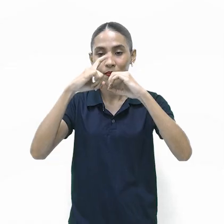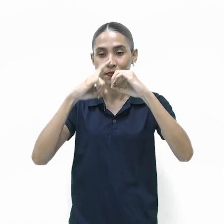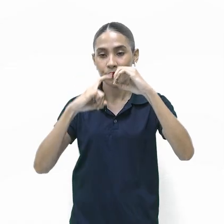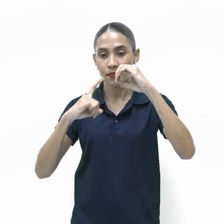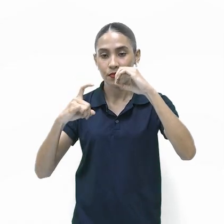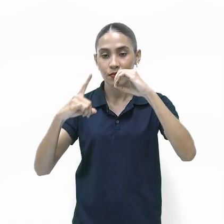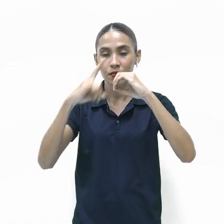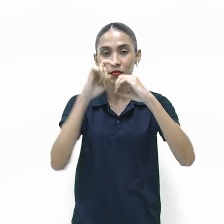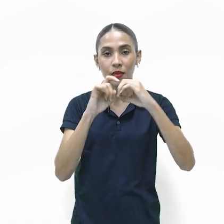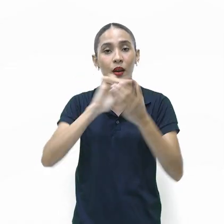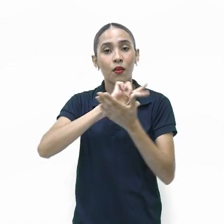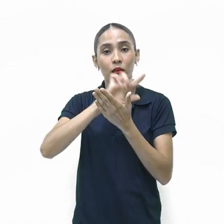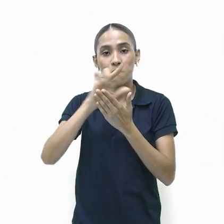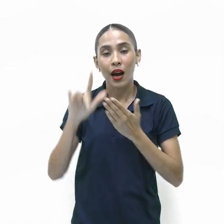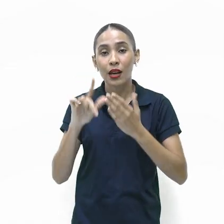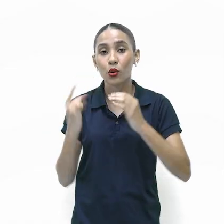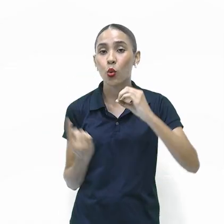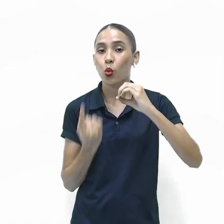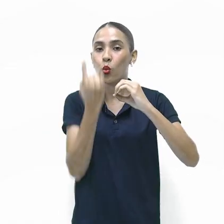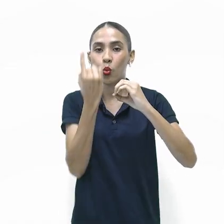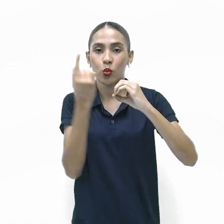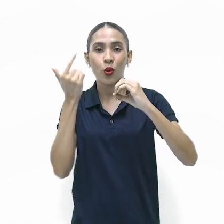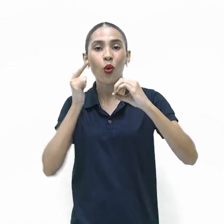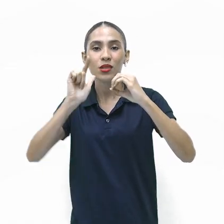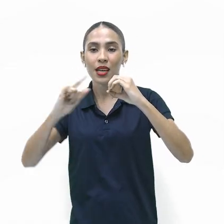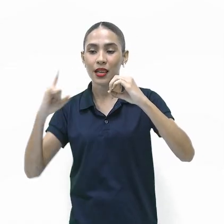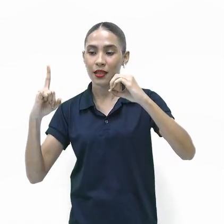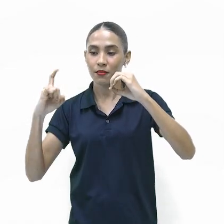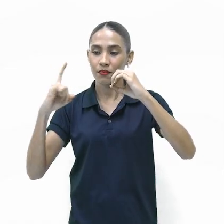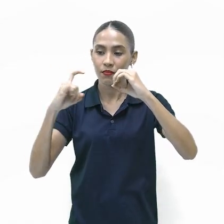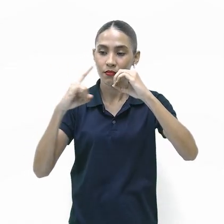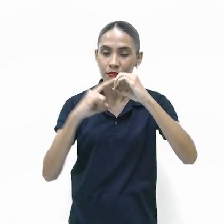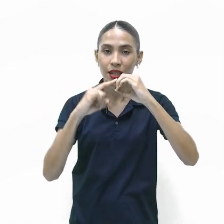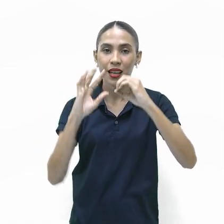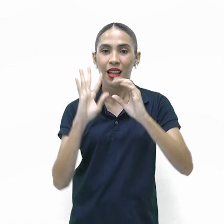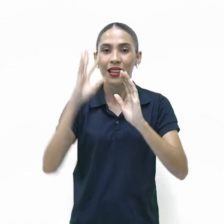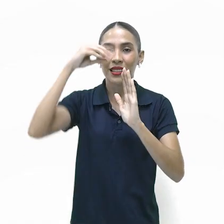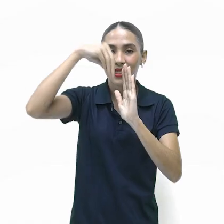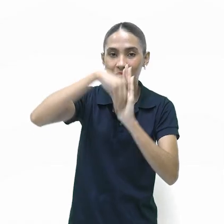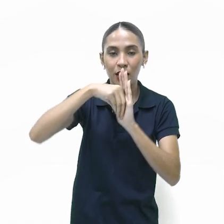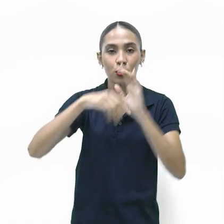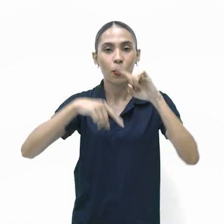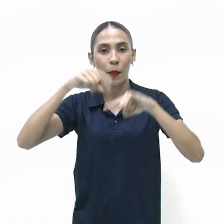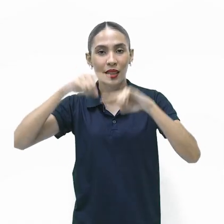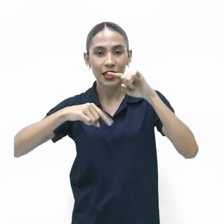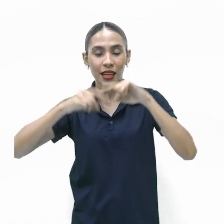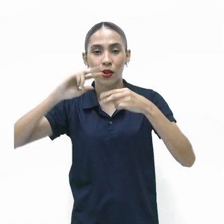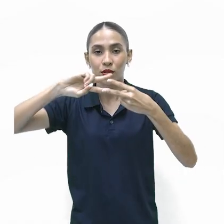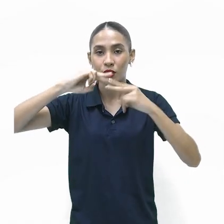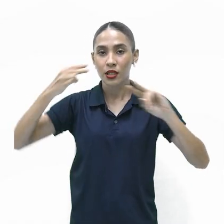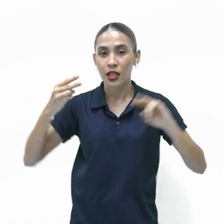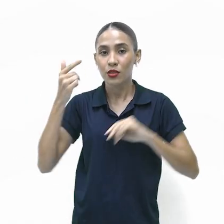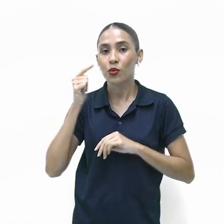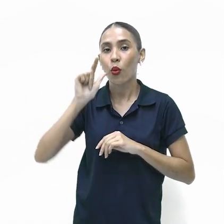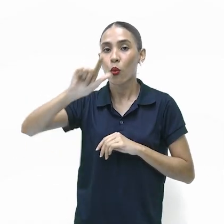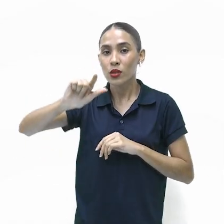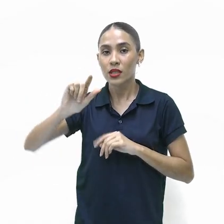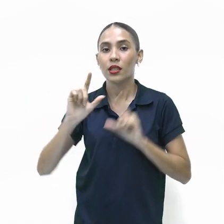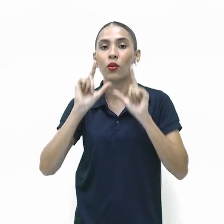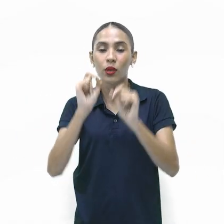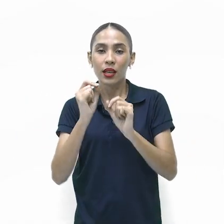espermatozoides, sendo que um espermatozoide ali que vai conseguir colocar o seu material genético para que ocorra ali ó, a formação